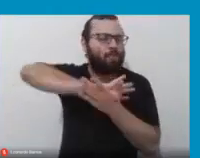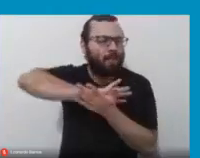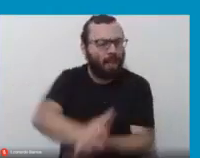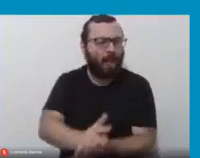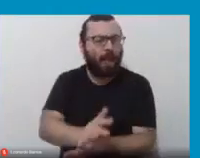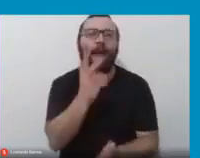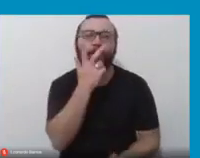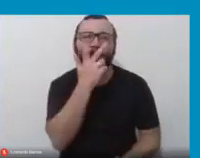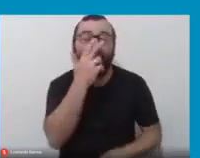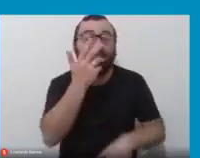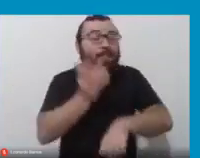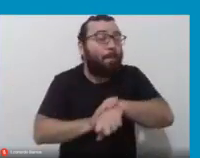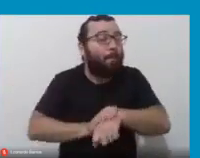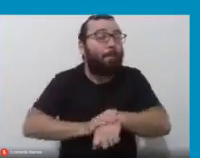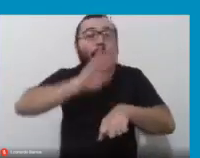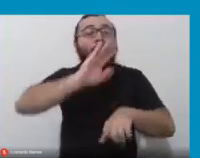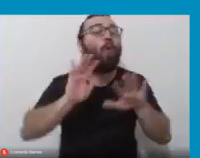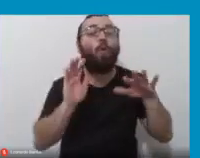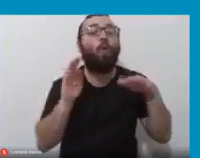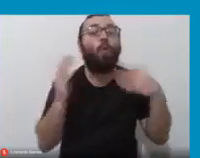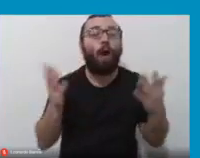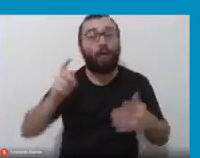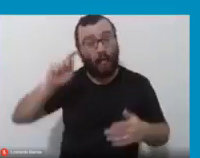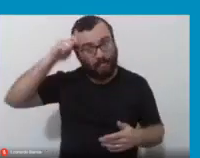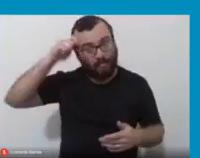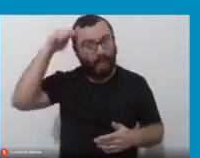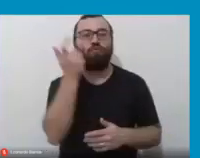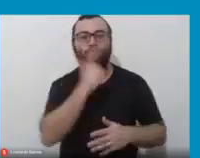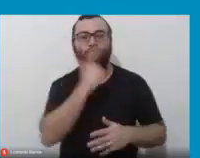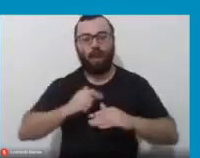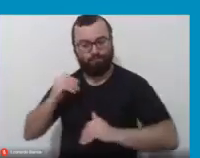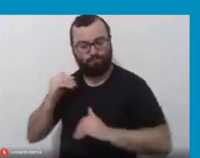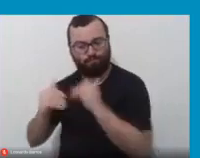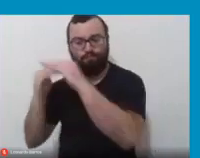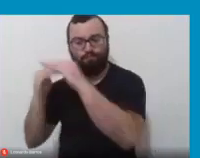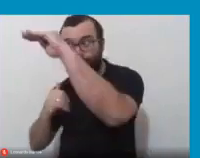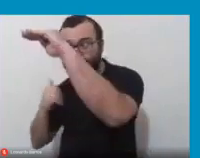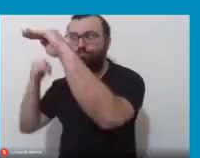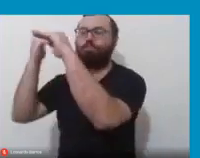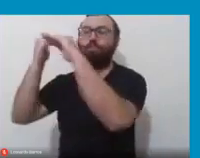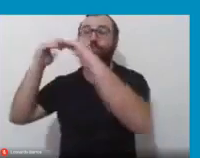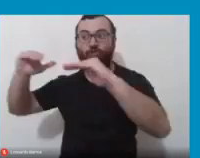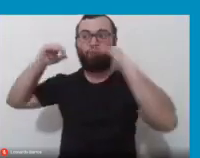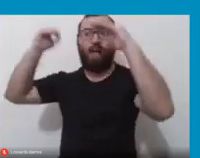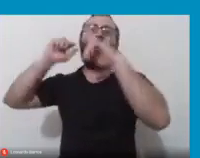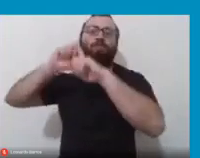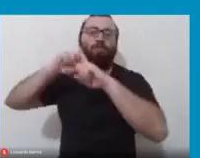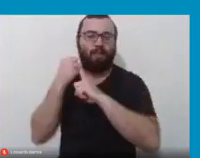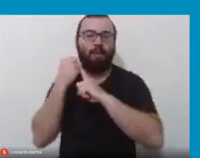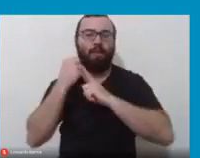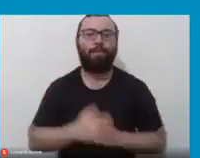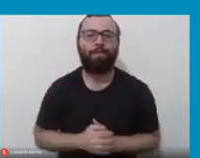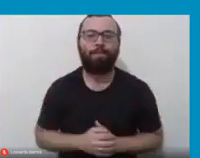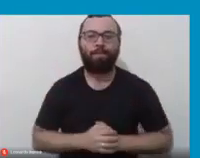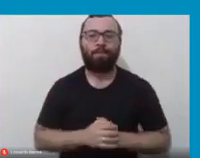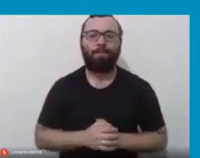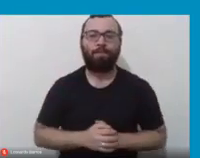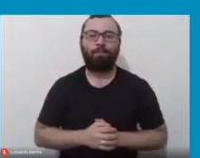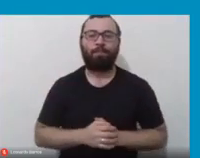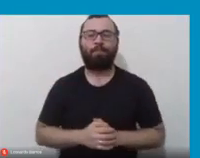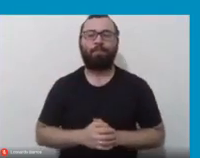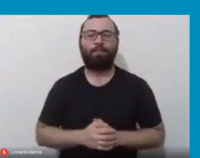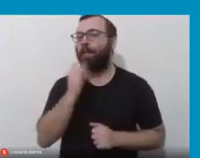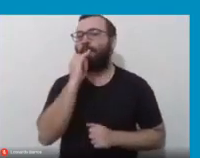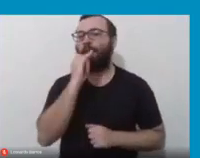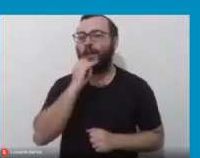aparece mais quando os negros estão chegando a posições de mais destaque na sociedade, né? A gente